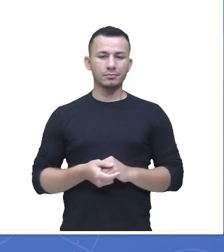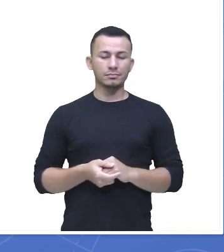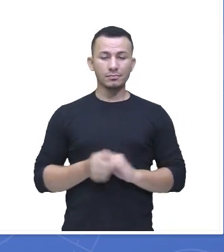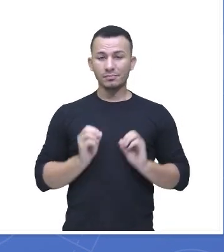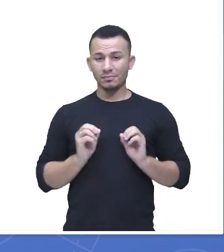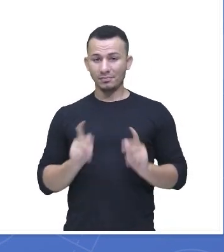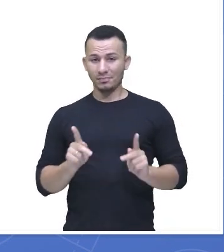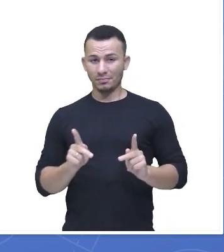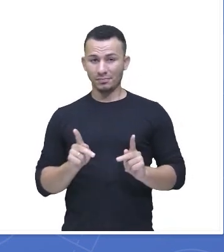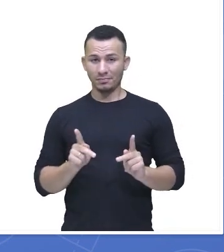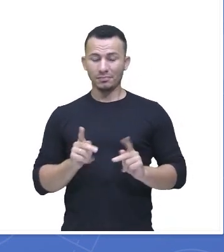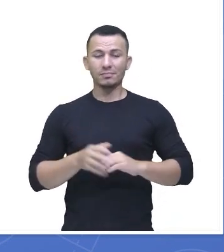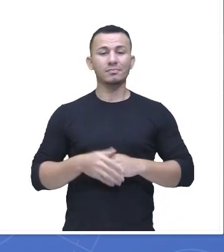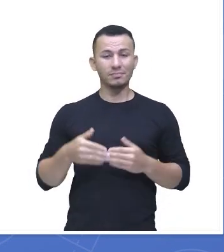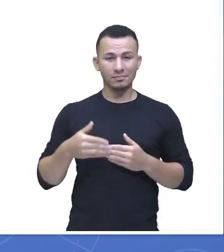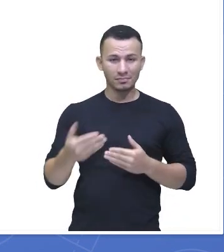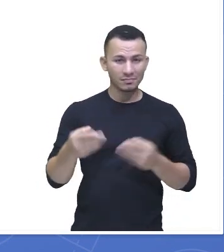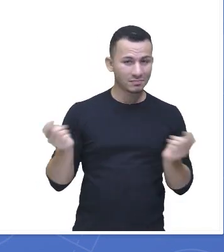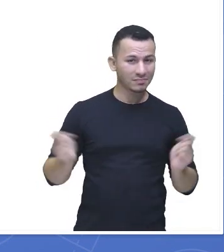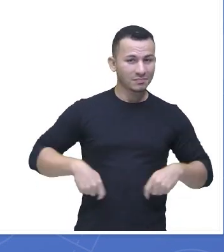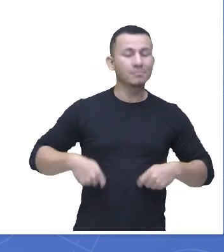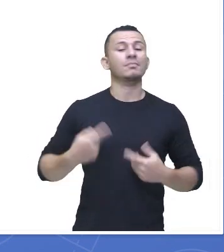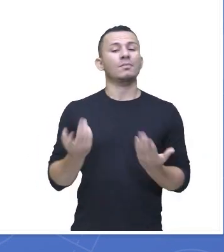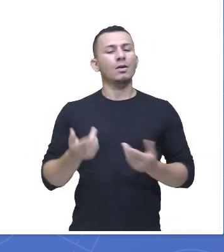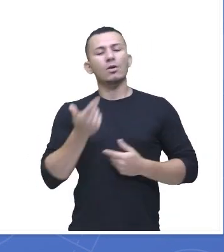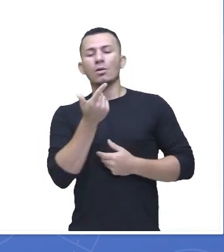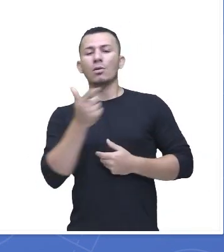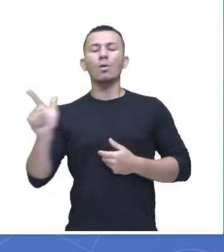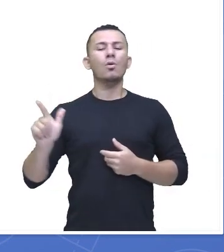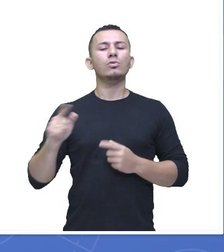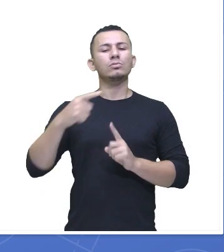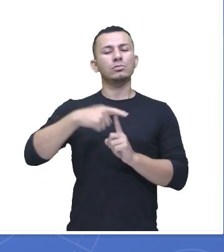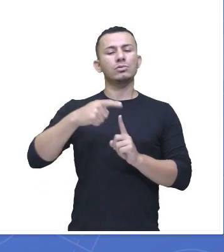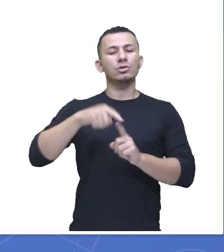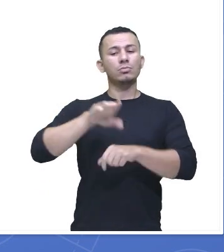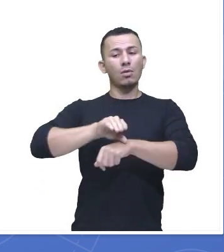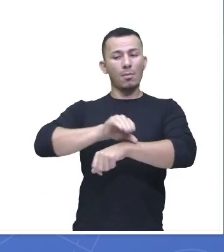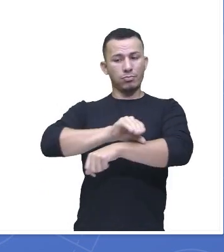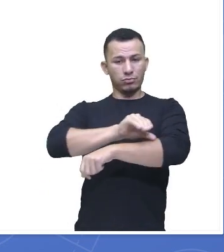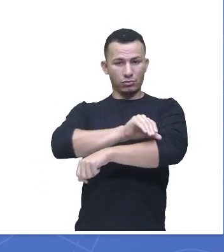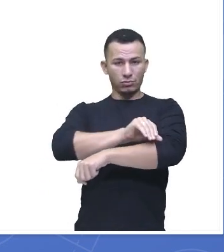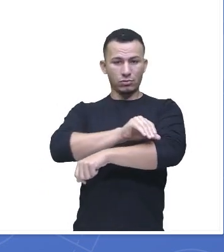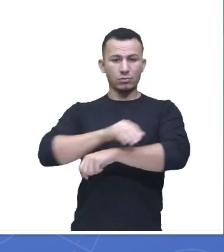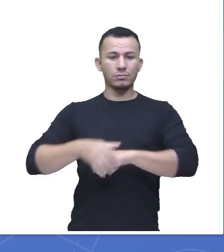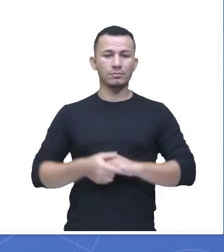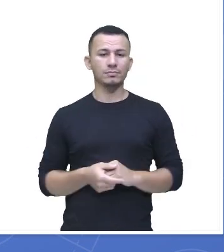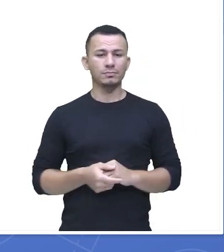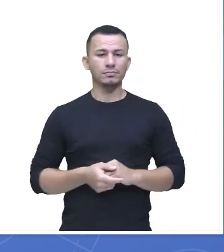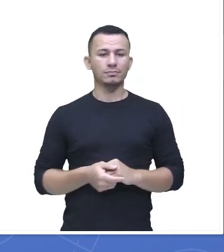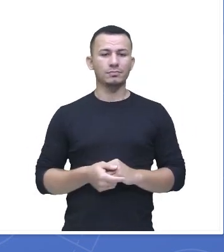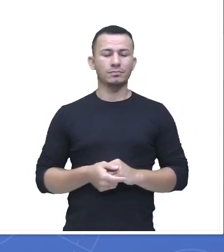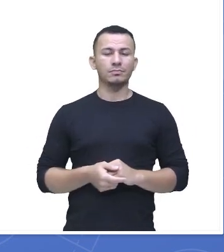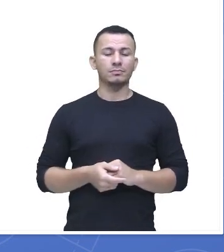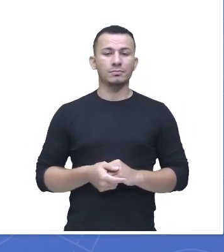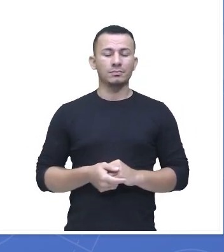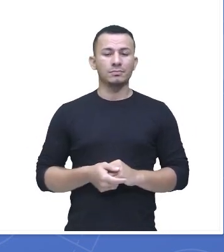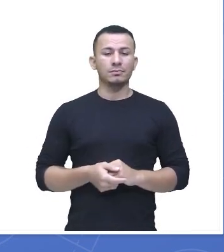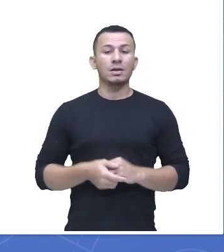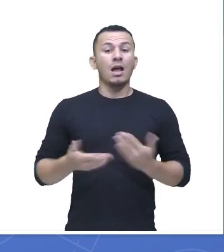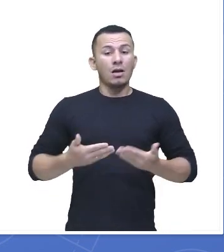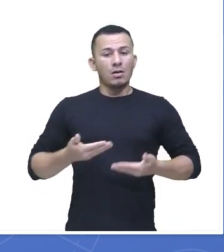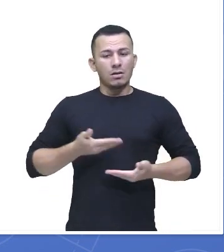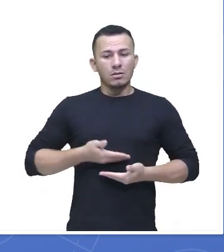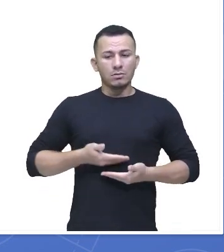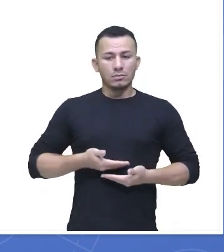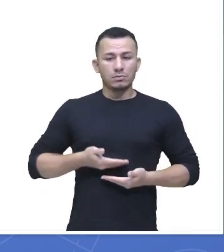Certo? Podemos prosseguir, vamos ver outros tipos de músculo. Vamos ver aí do